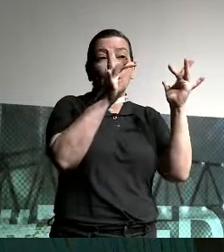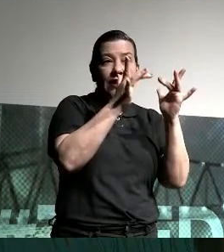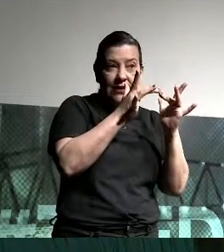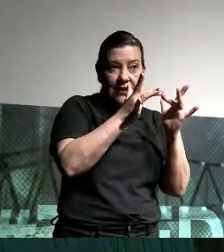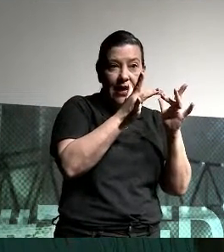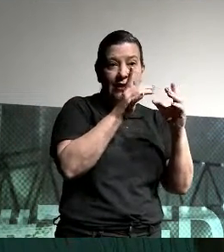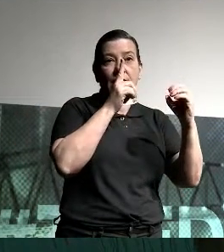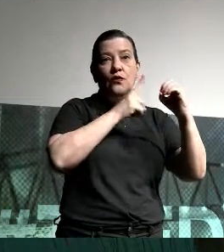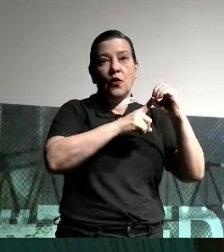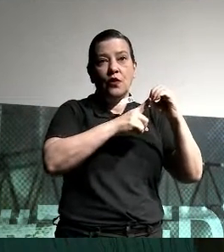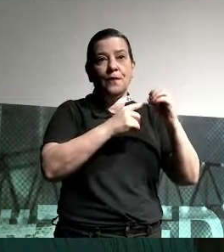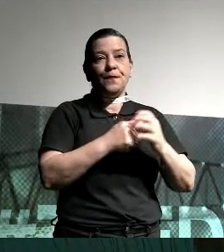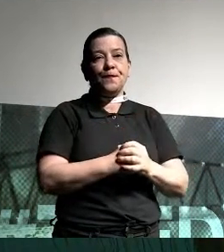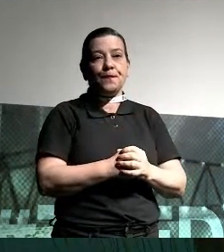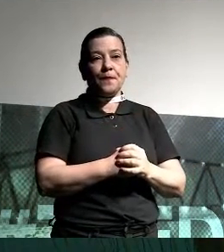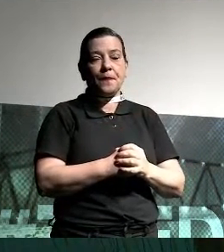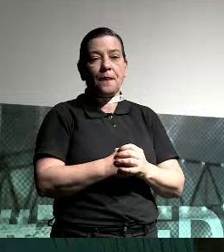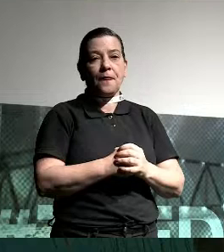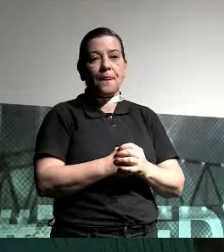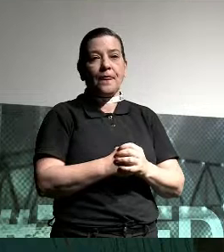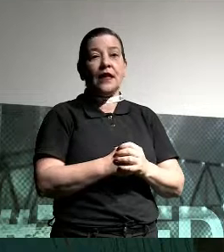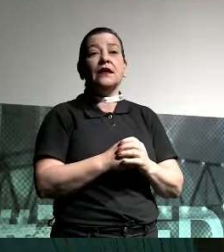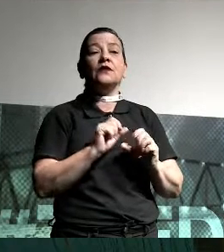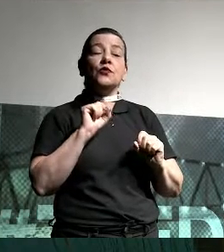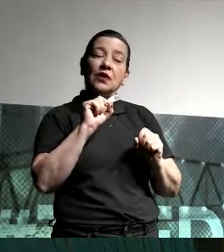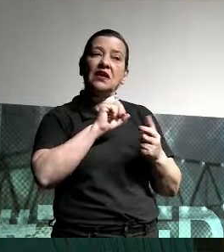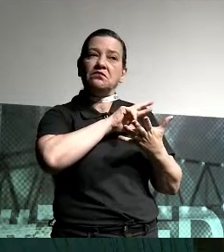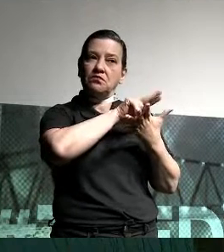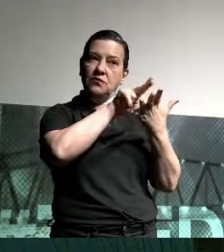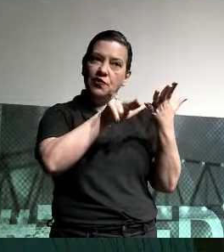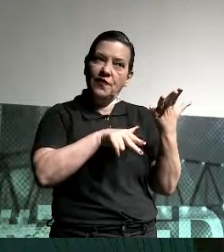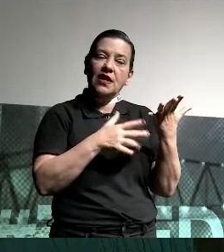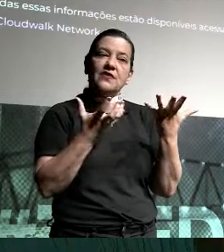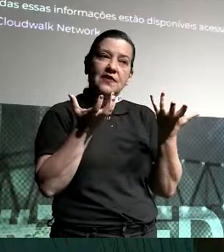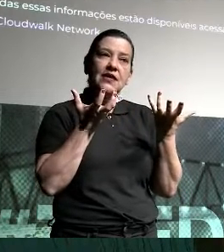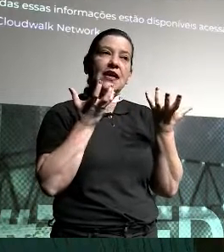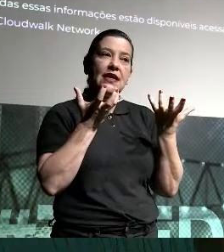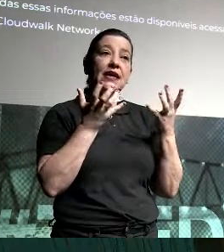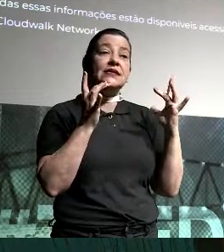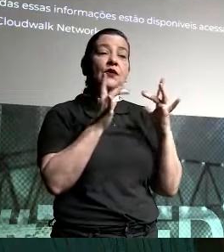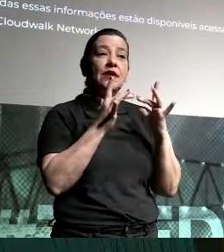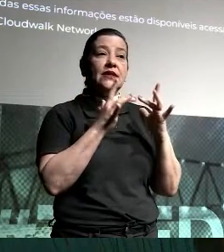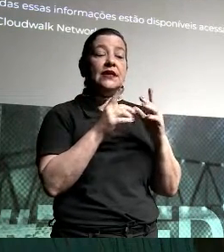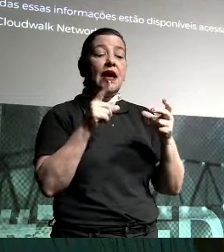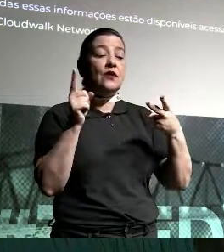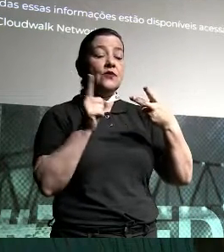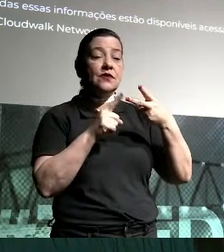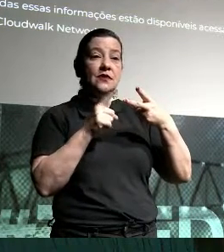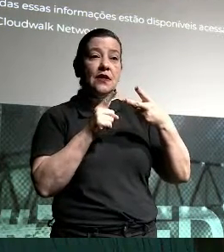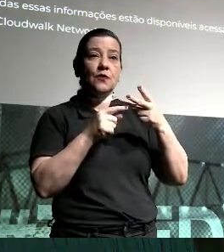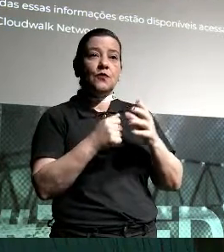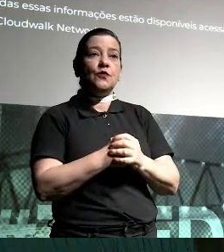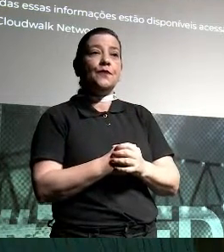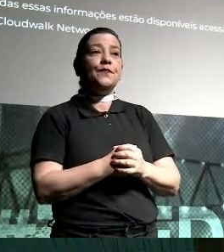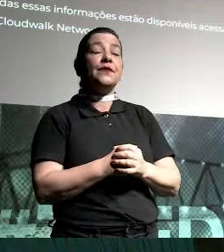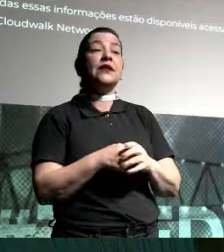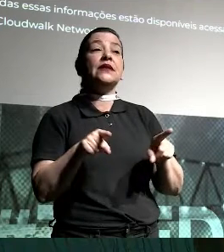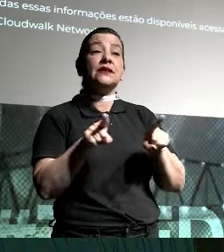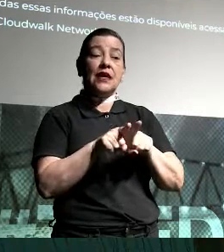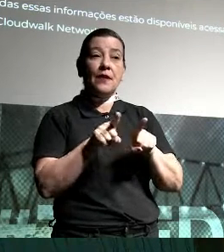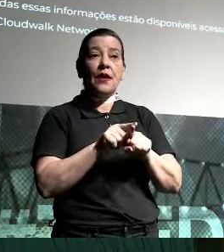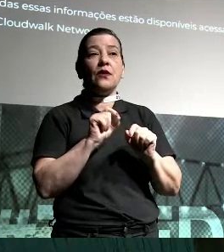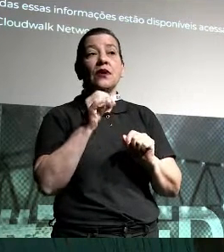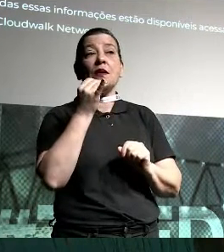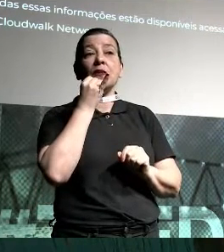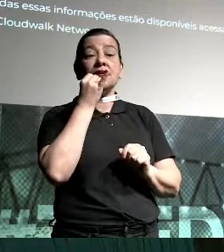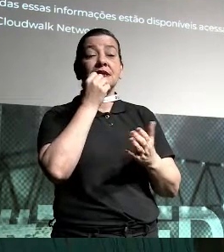nó das blockchains que você quer se comunicar, né? O segundo passo é a gente carregar o contrato,